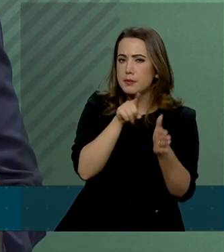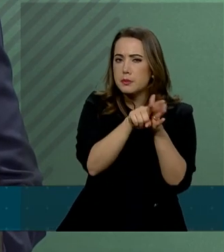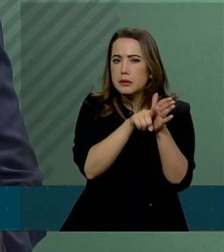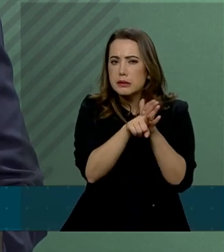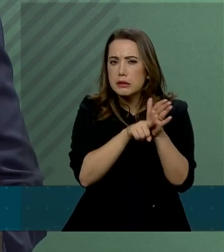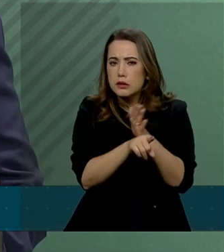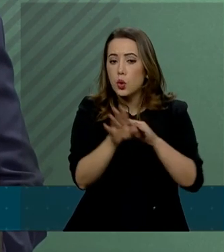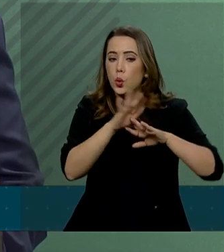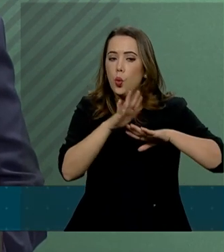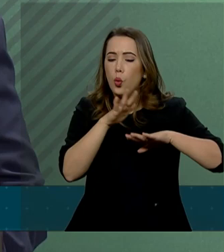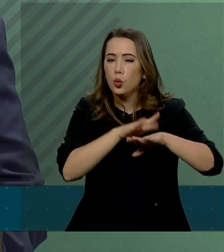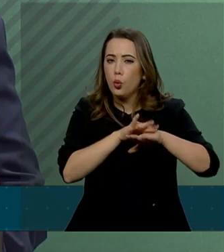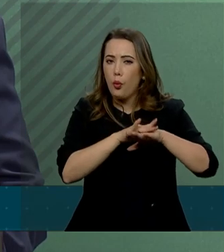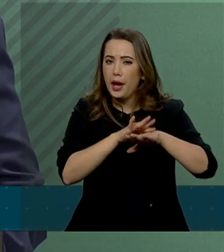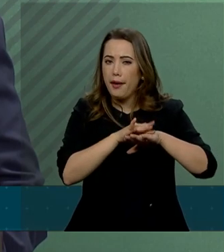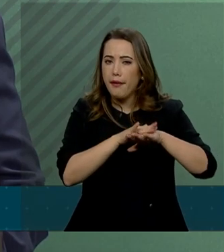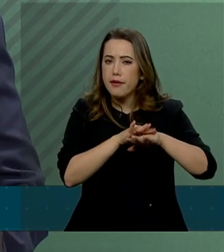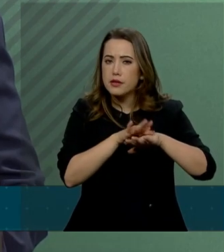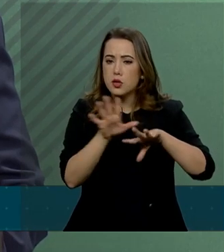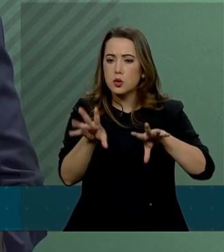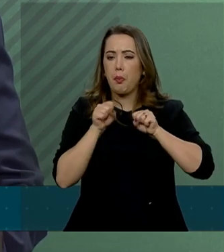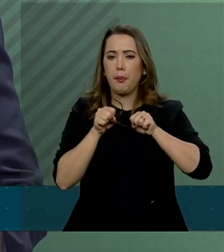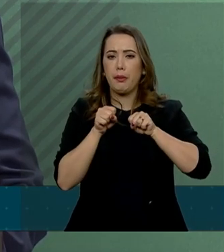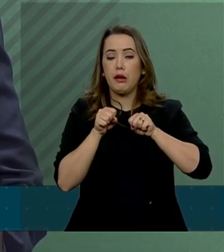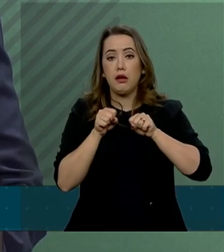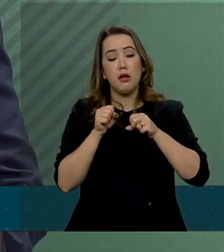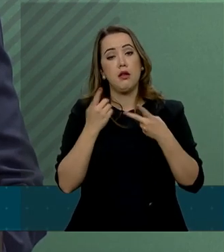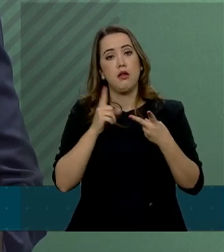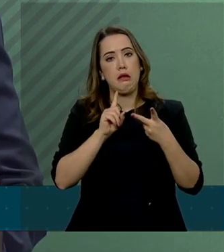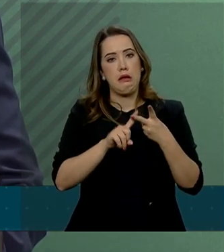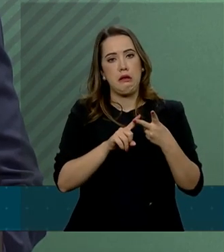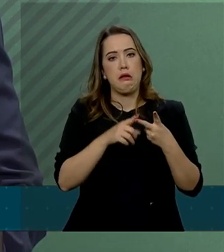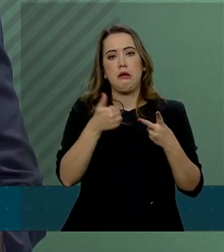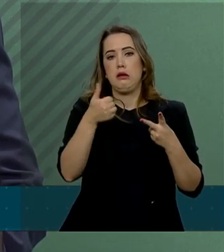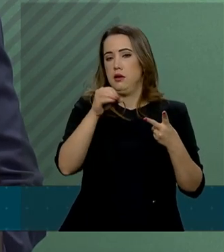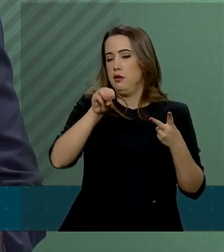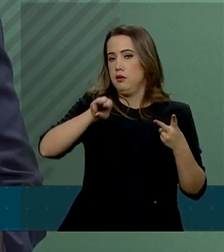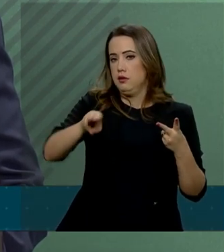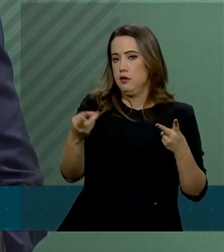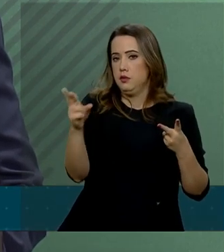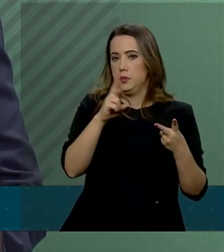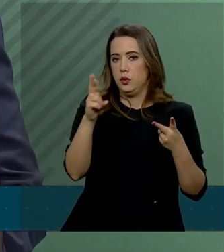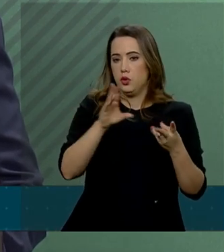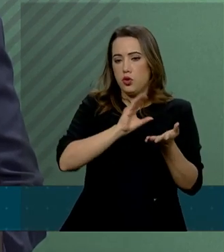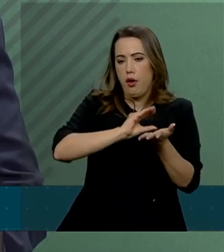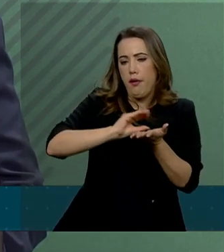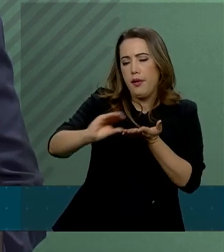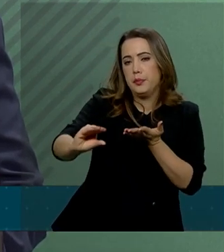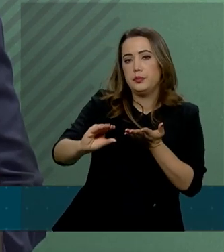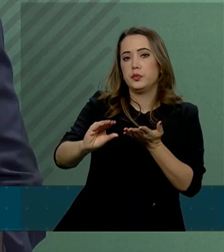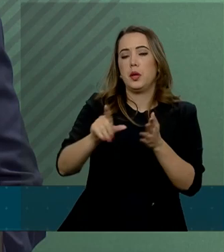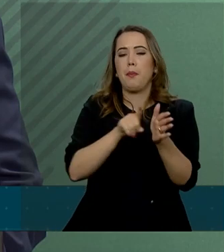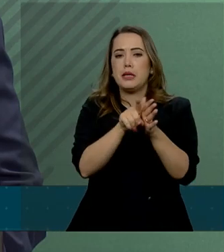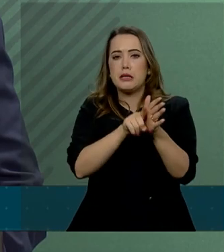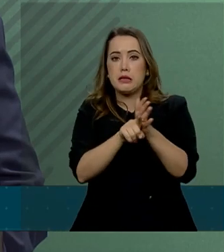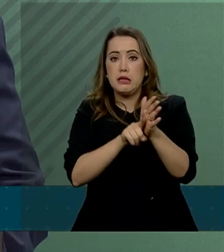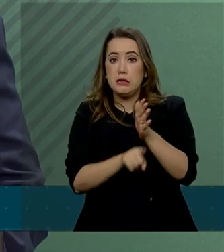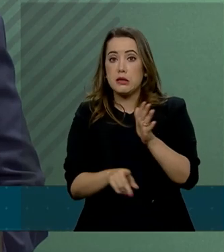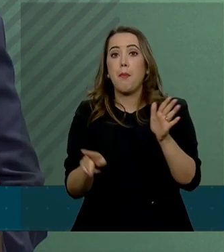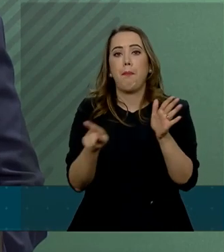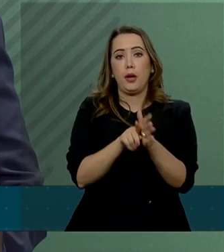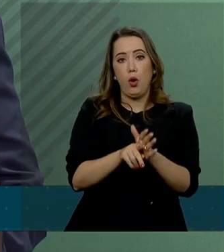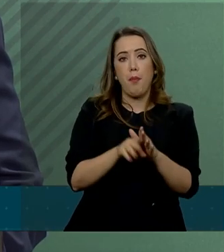e negligenciadas 10 milhões exclusivamente para pesquisas sobre malária